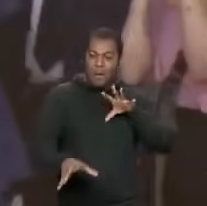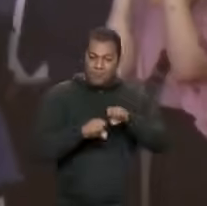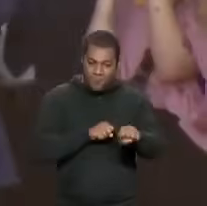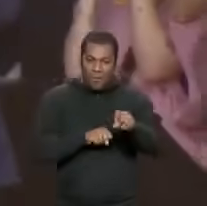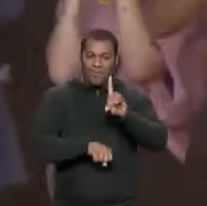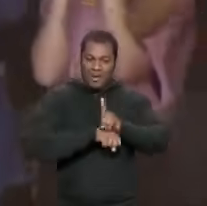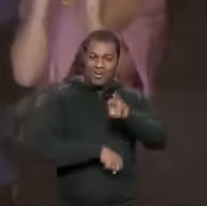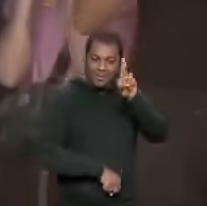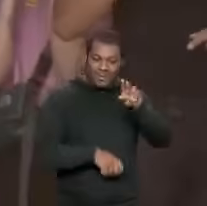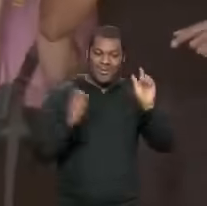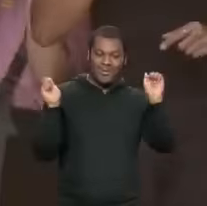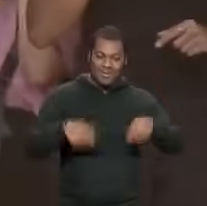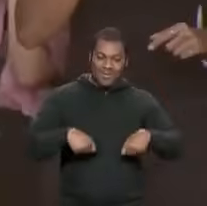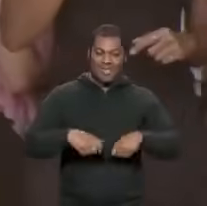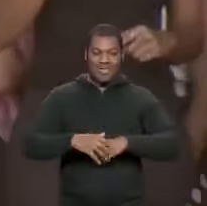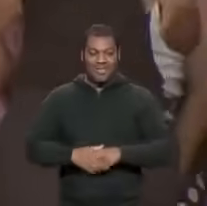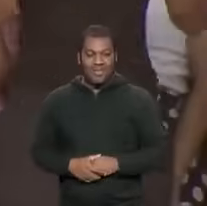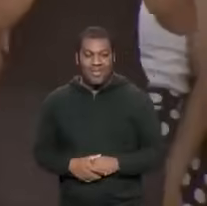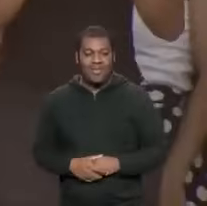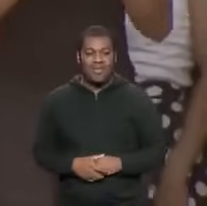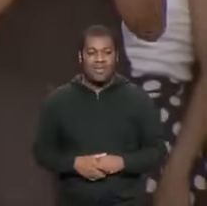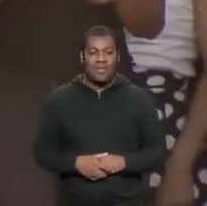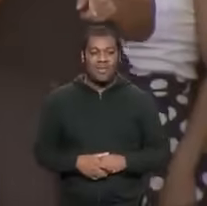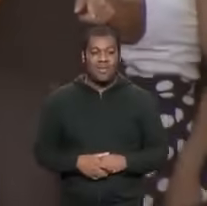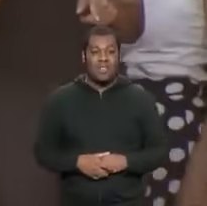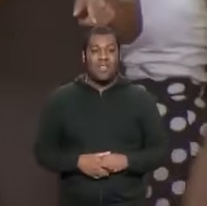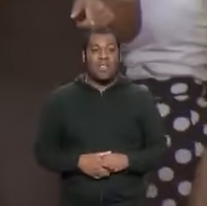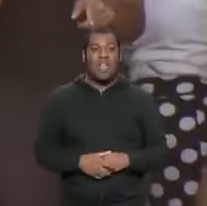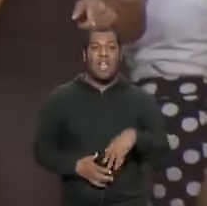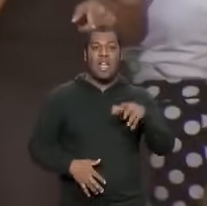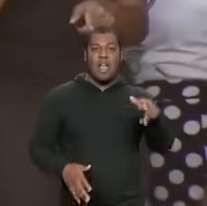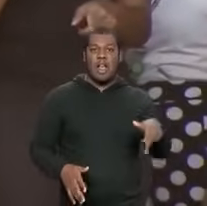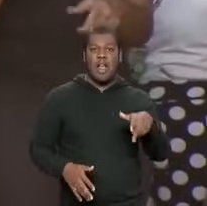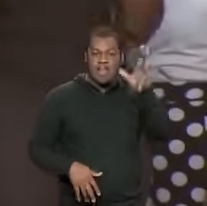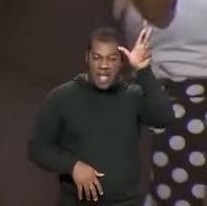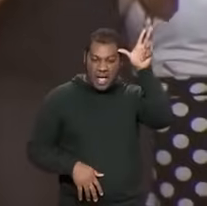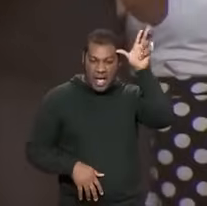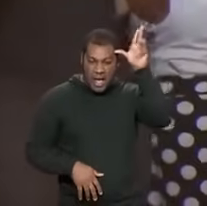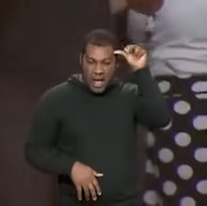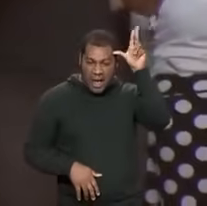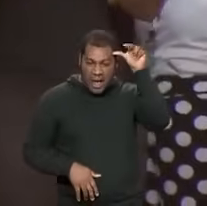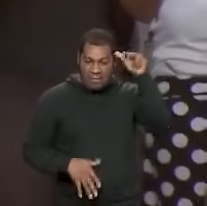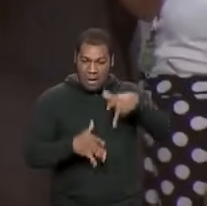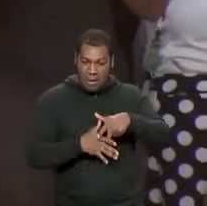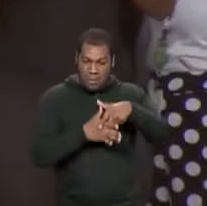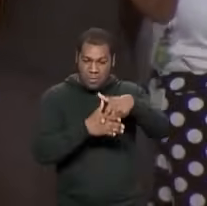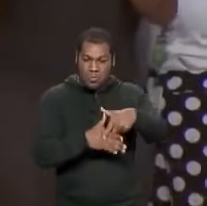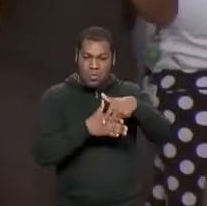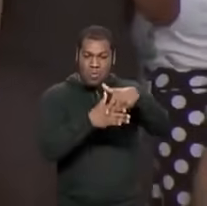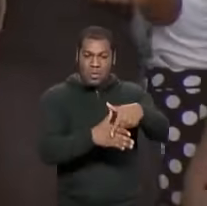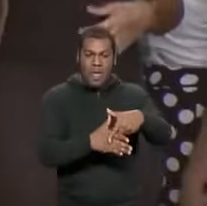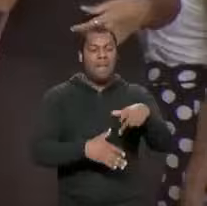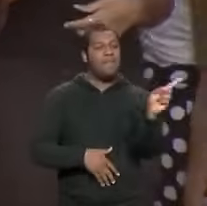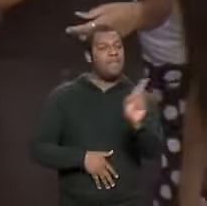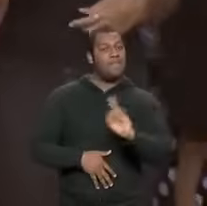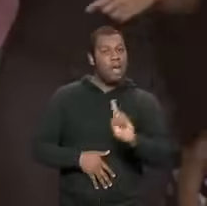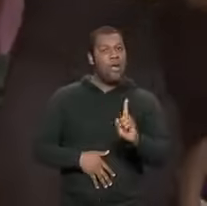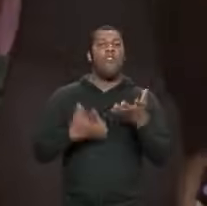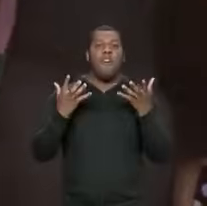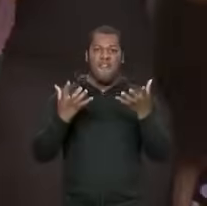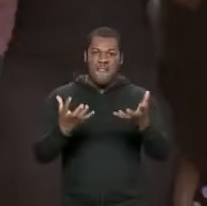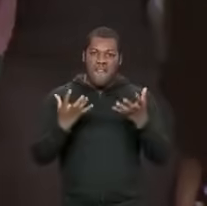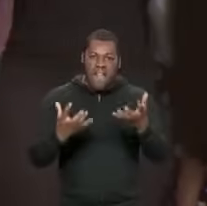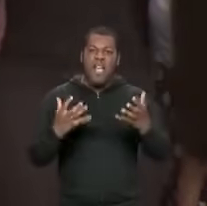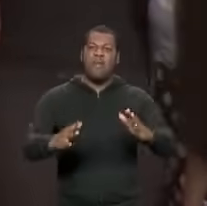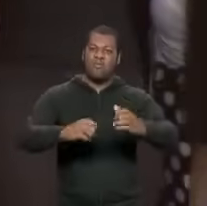ele tem que saber que nós não queremos apenas andar de Jegue a gente quer ter carro